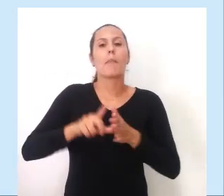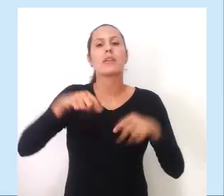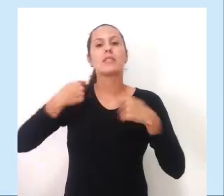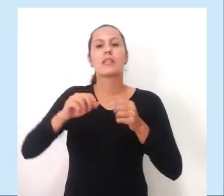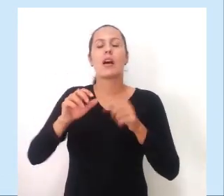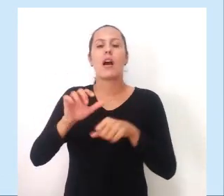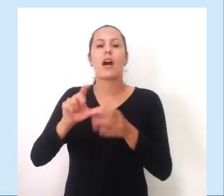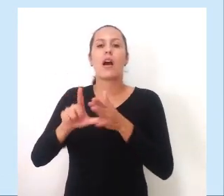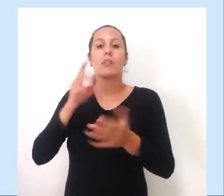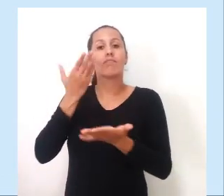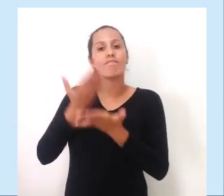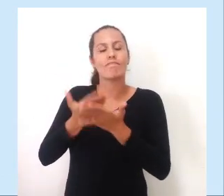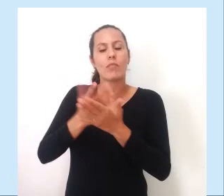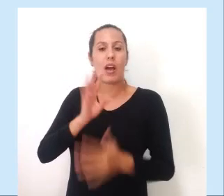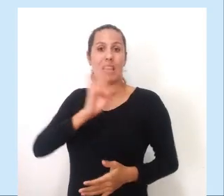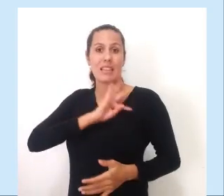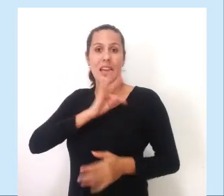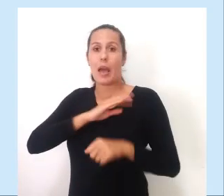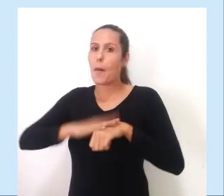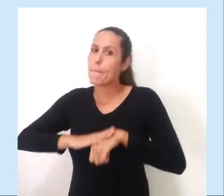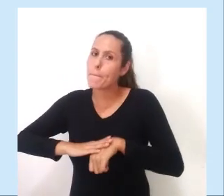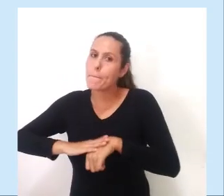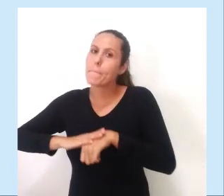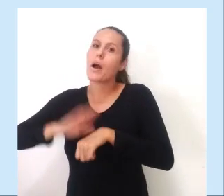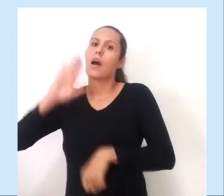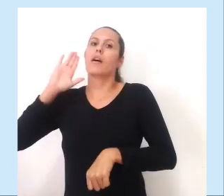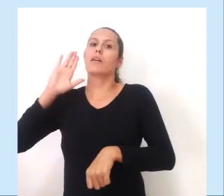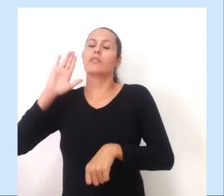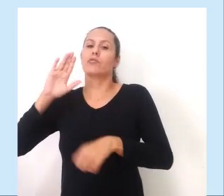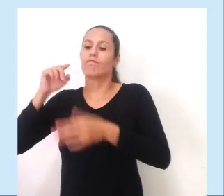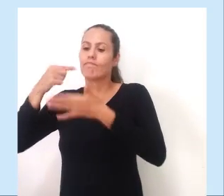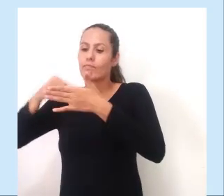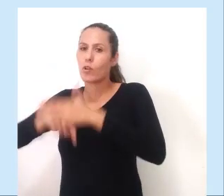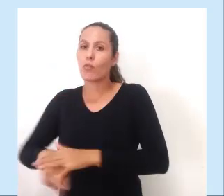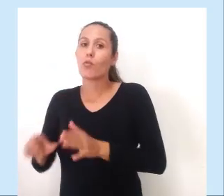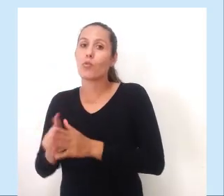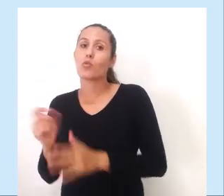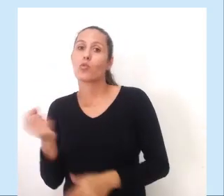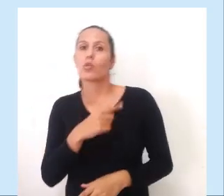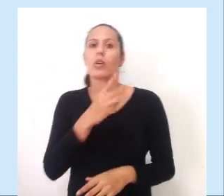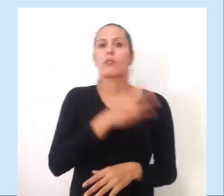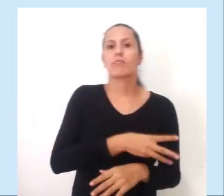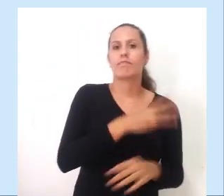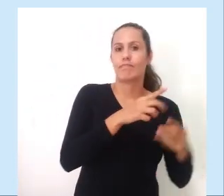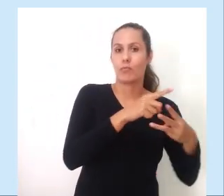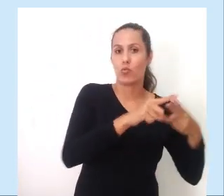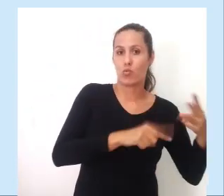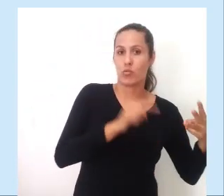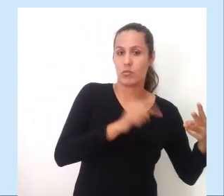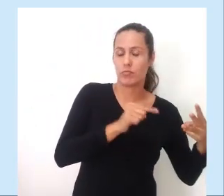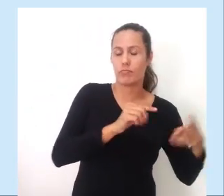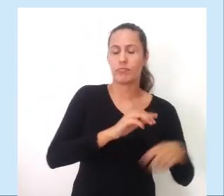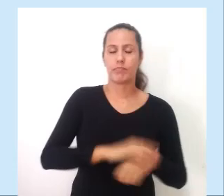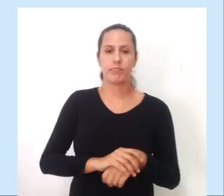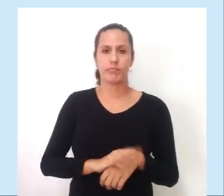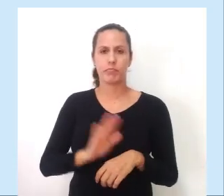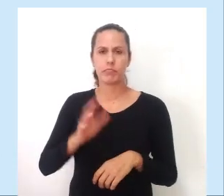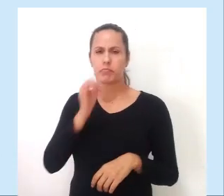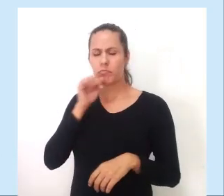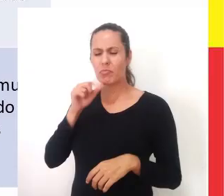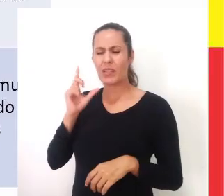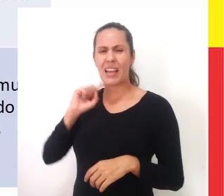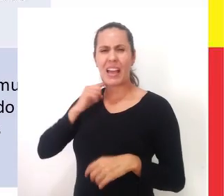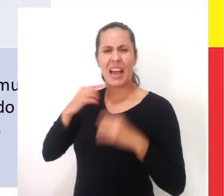requer mais estudos, mais técnicas do que as demais fontes. Como seria a poluição